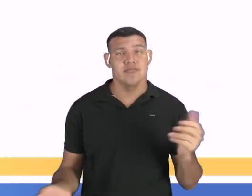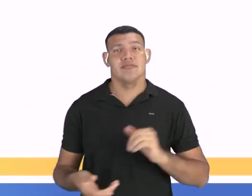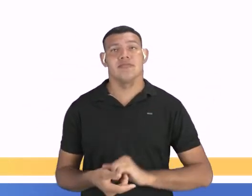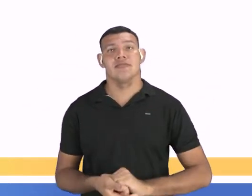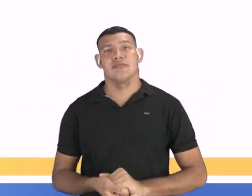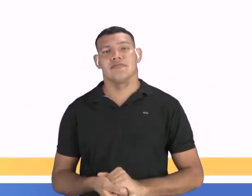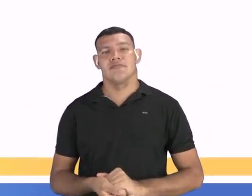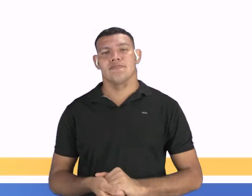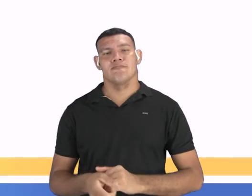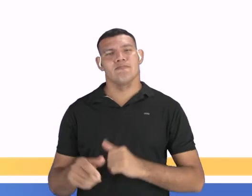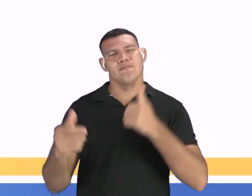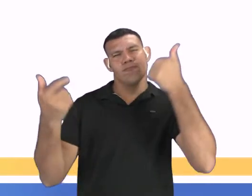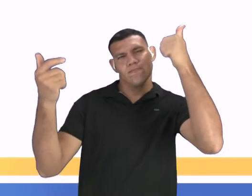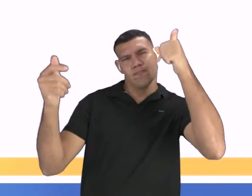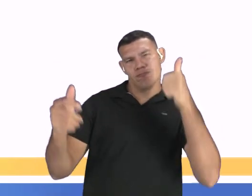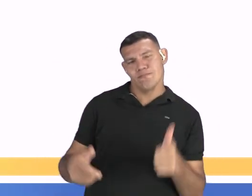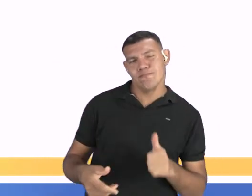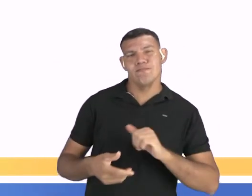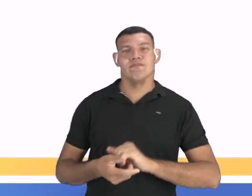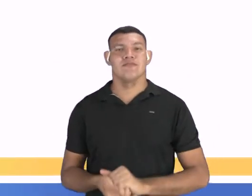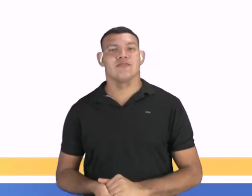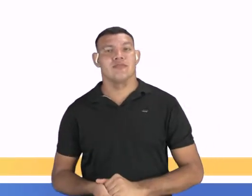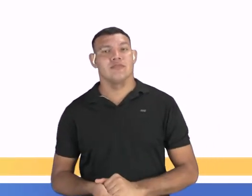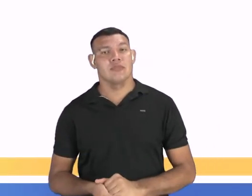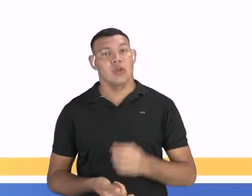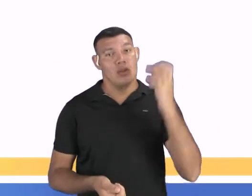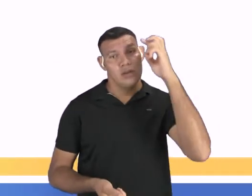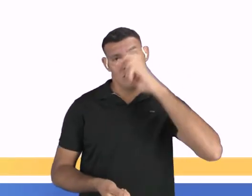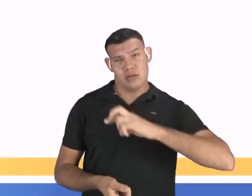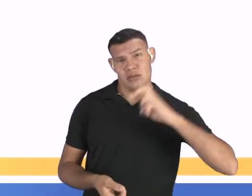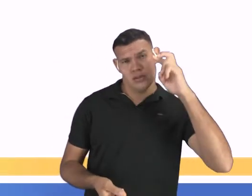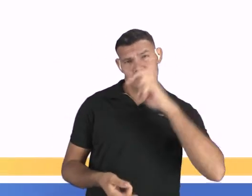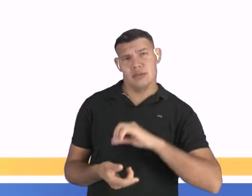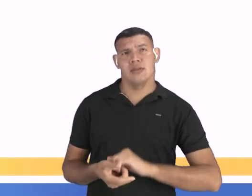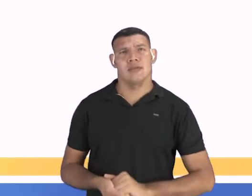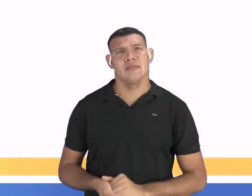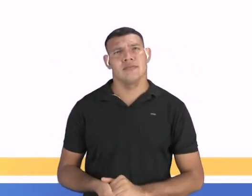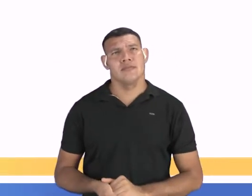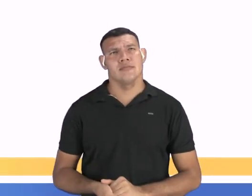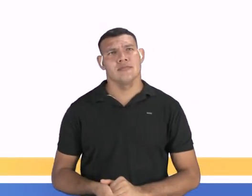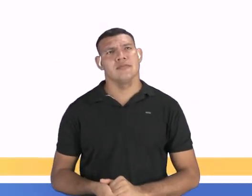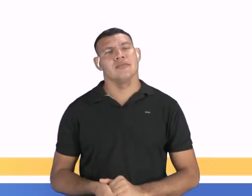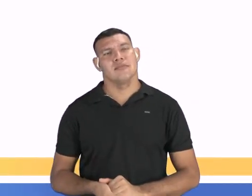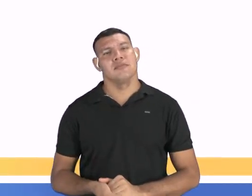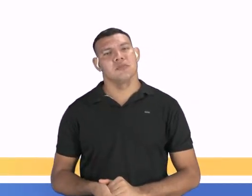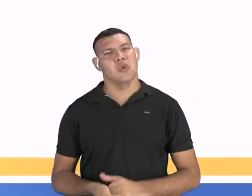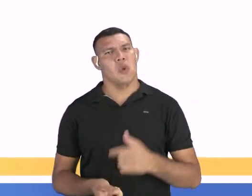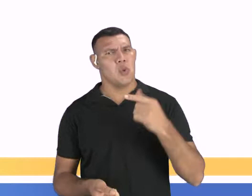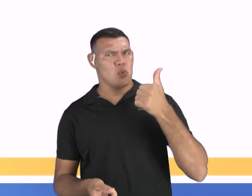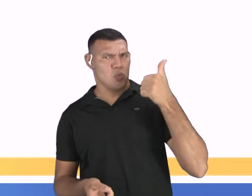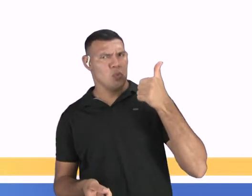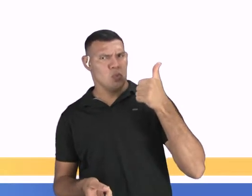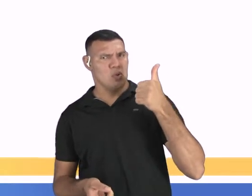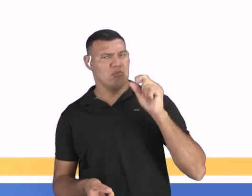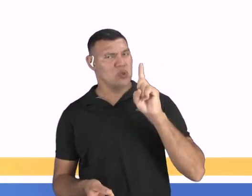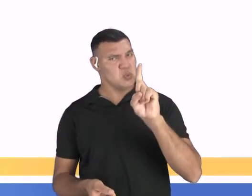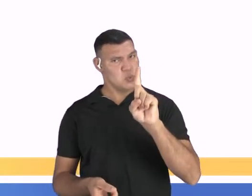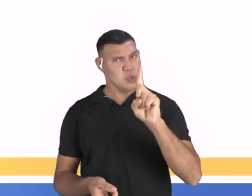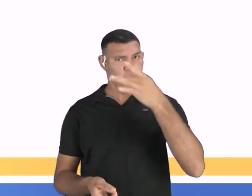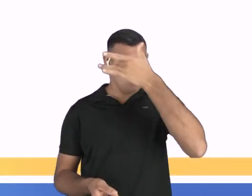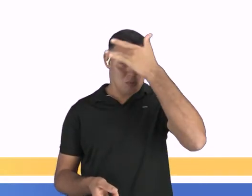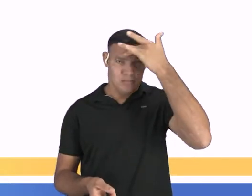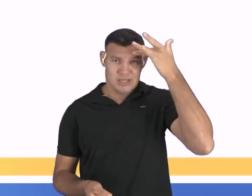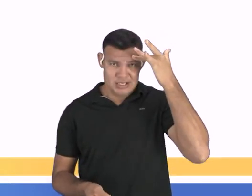vamos analisar aí. Observe que ela pode ser dividida apenas para uma pessoa, A pessoa pode comer os 12